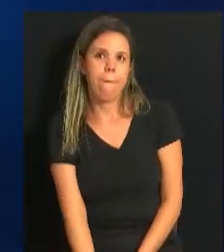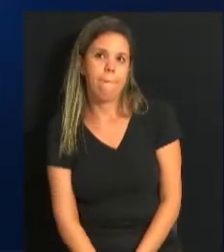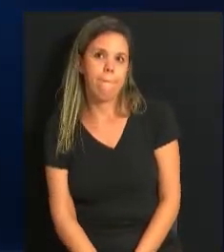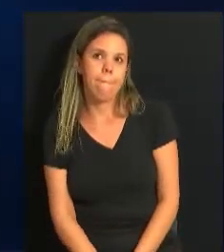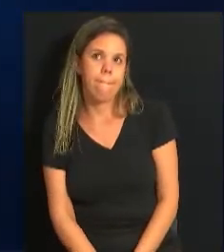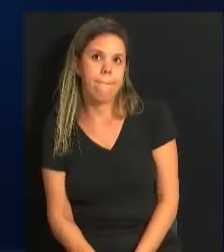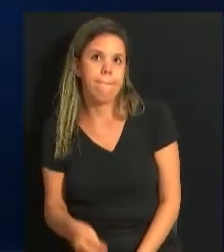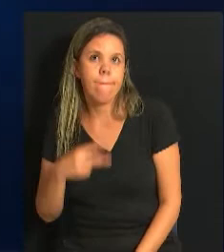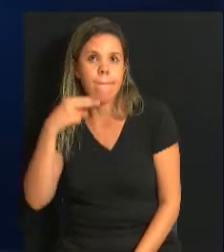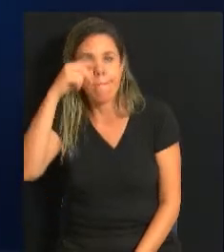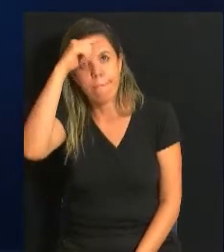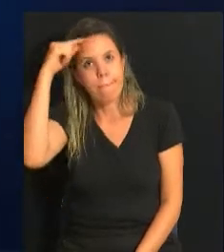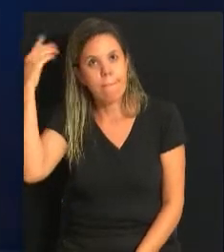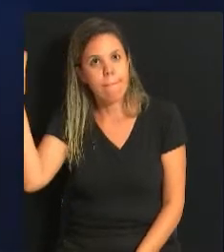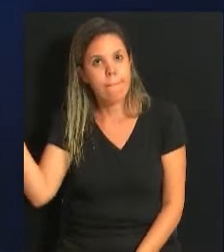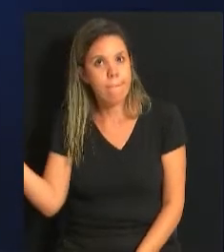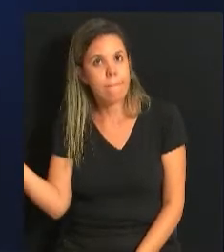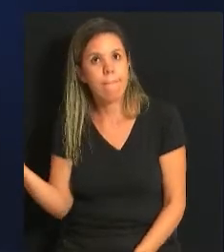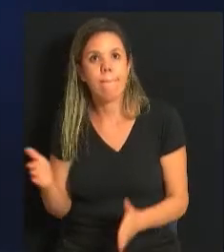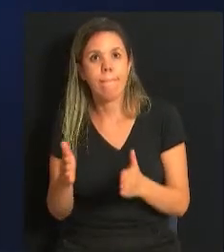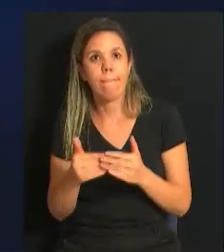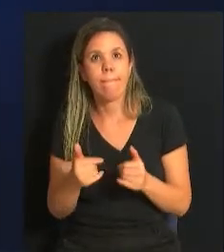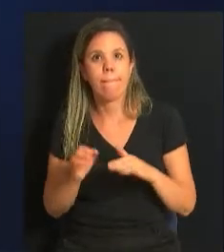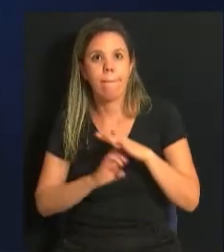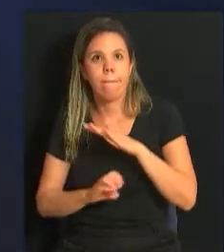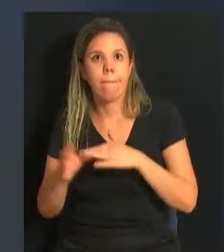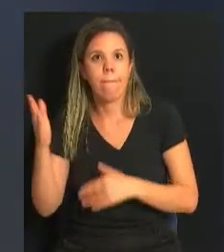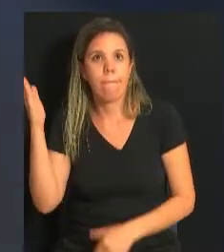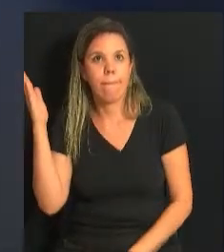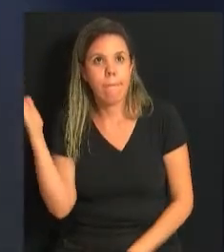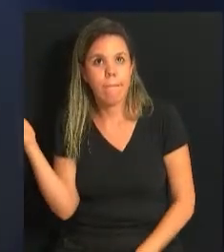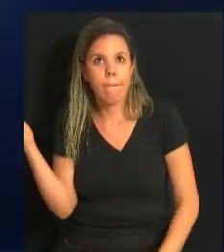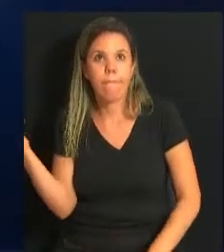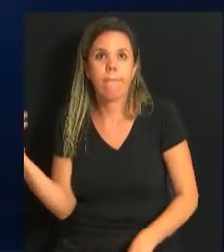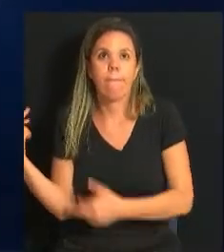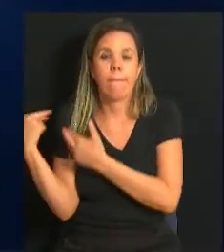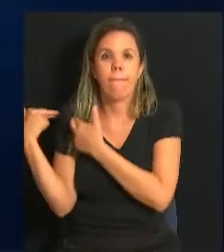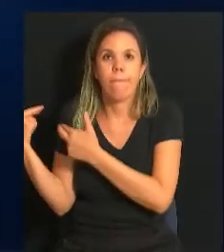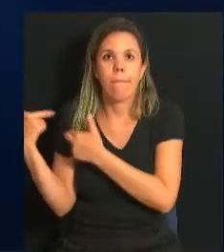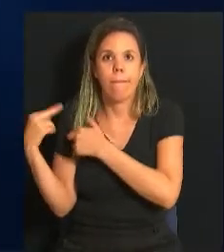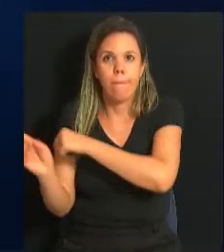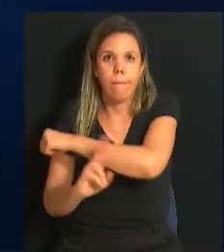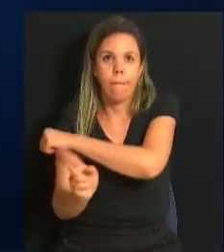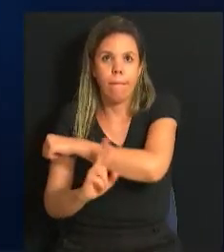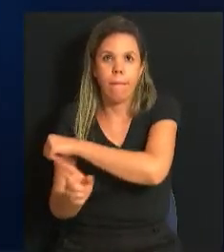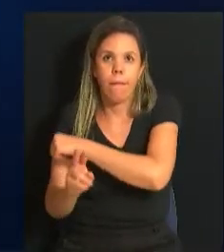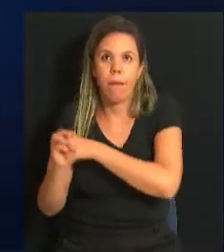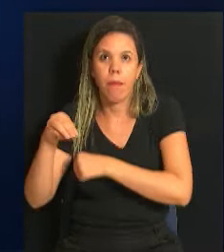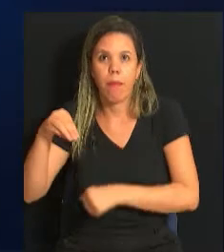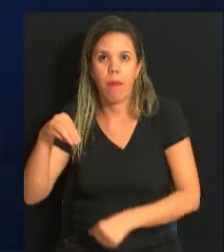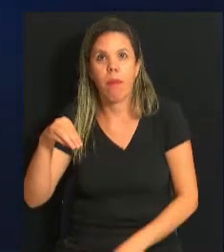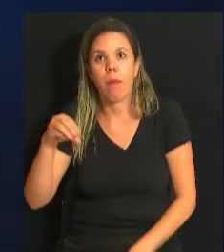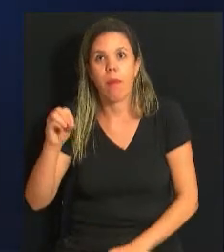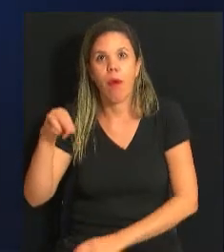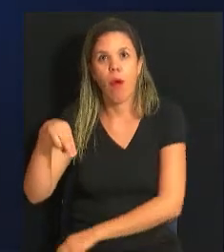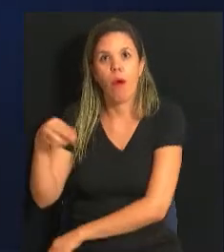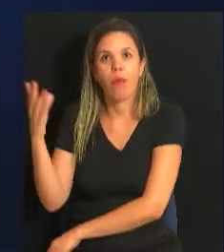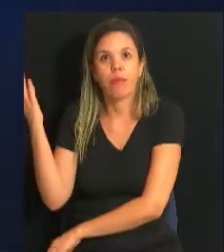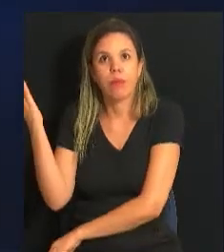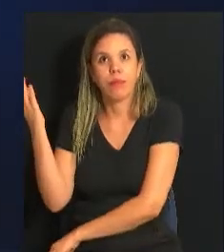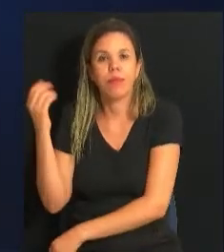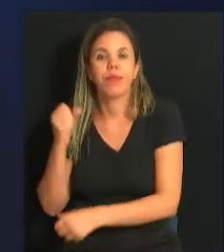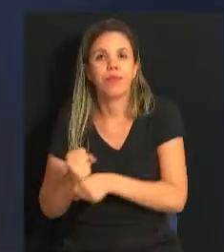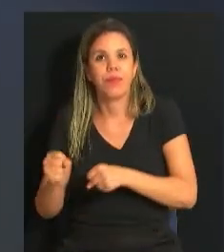e o vereador O Alejandro a pela concessionária Colinas responsável pela Rodovia Santos Dumont Para que sejam